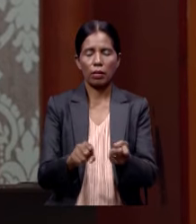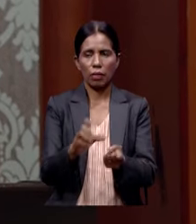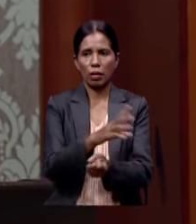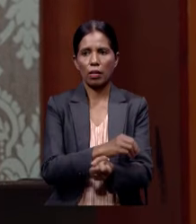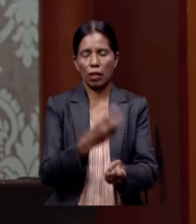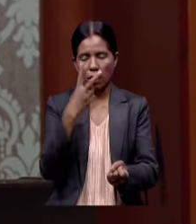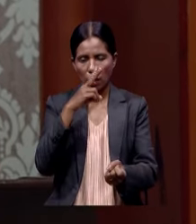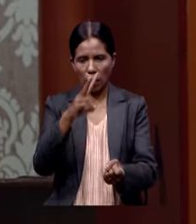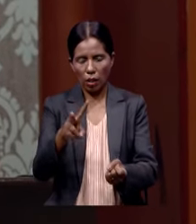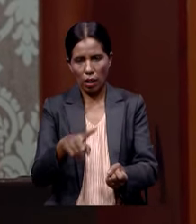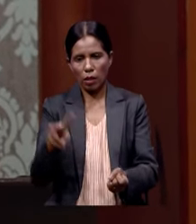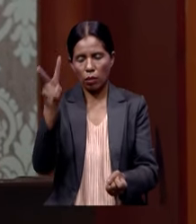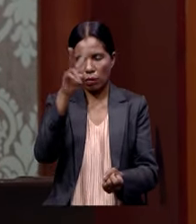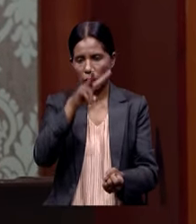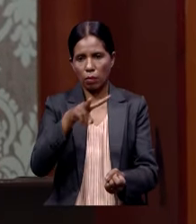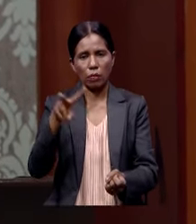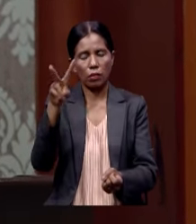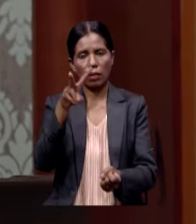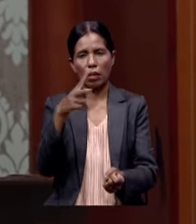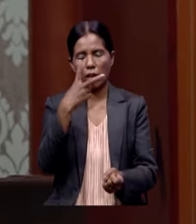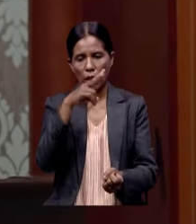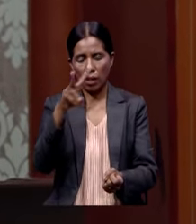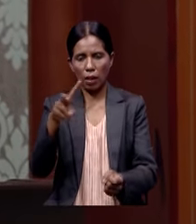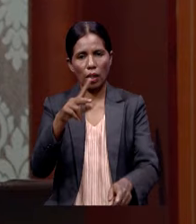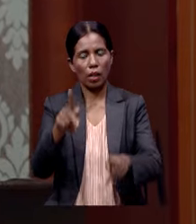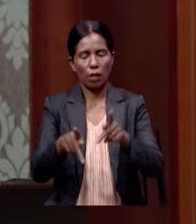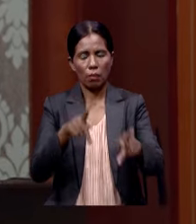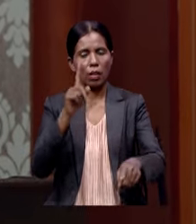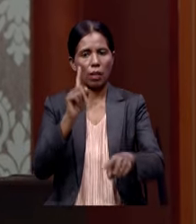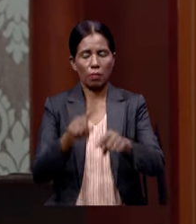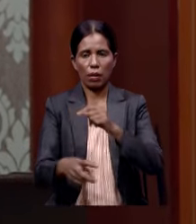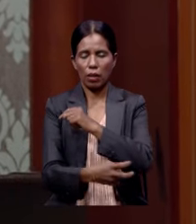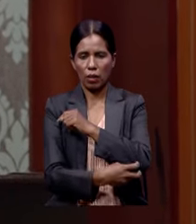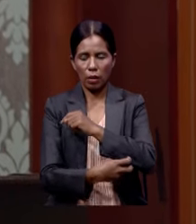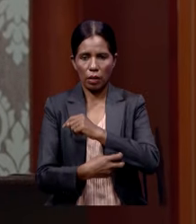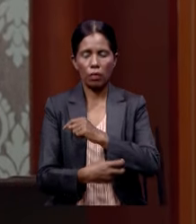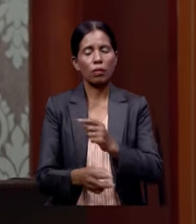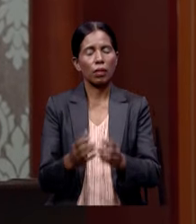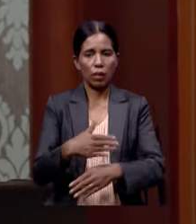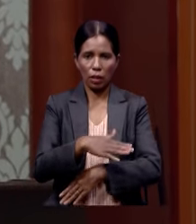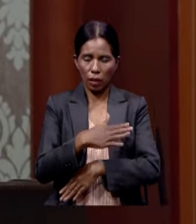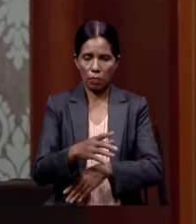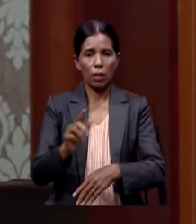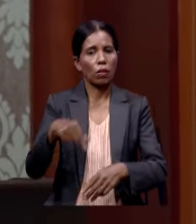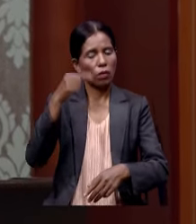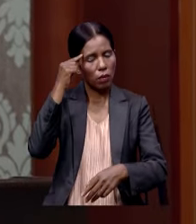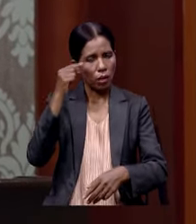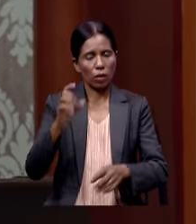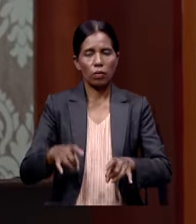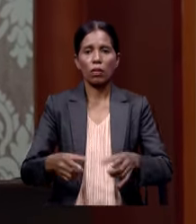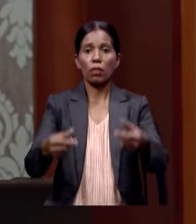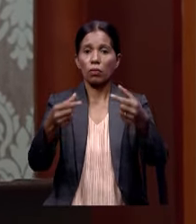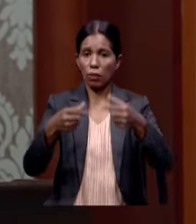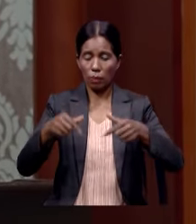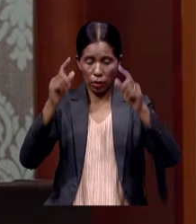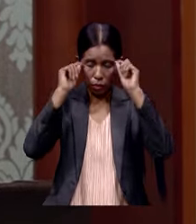da patrulha classe Guardian ou Lalini, Rua Nabema, Governo Austrália, oferece mais Timor.